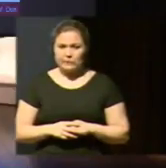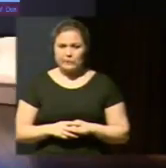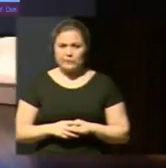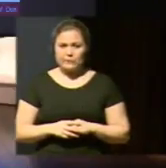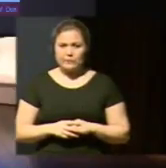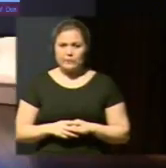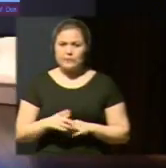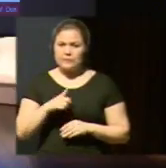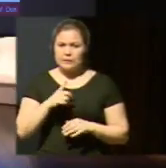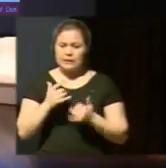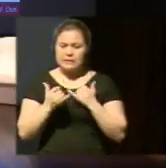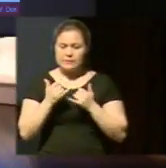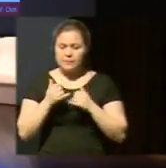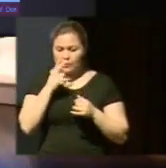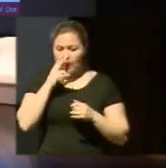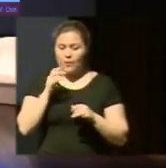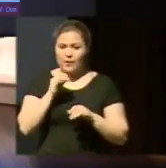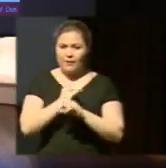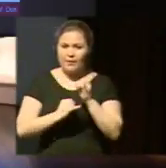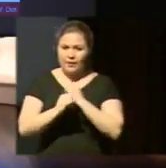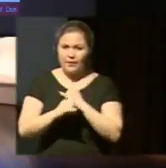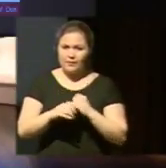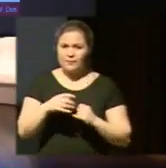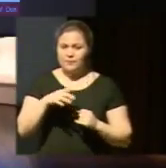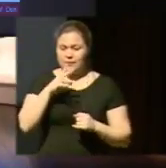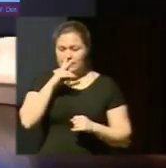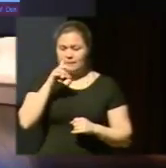Temos aqui esse exemplo com a internet, aqui nós vemos em